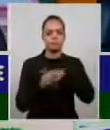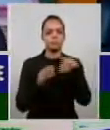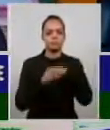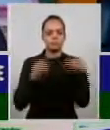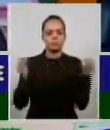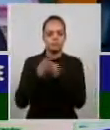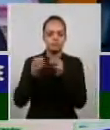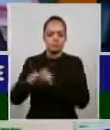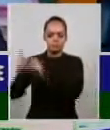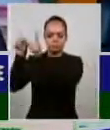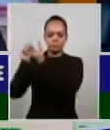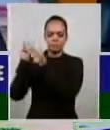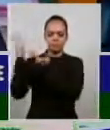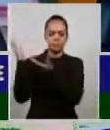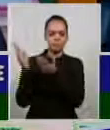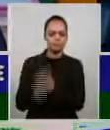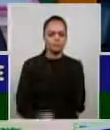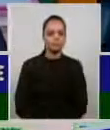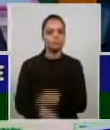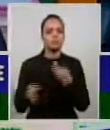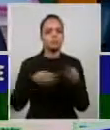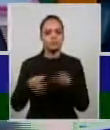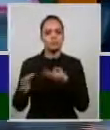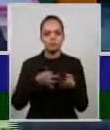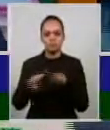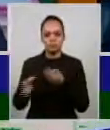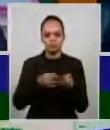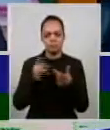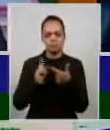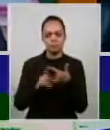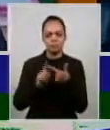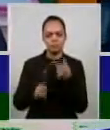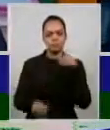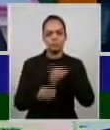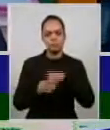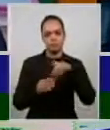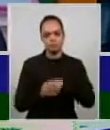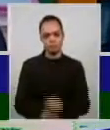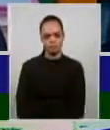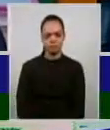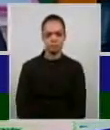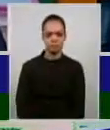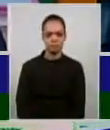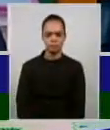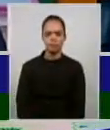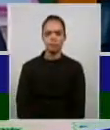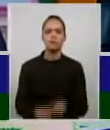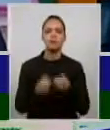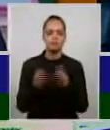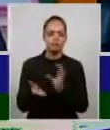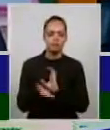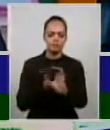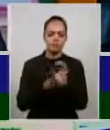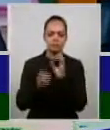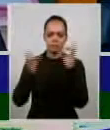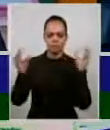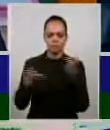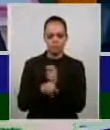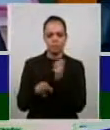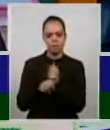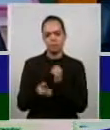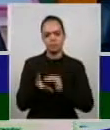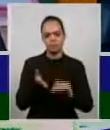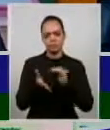Votação nominal. Matéria em segunda votação. Abertura de crédito especial